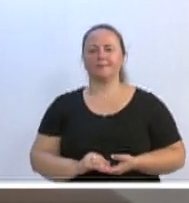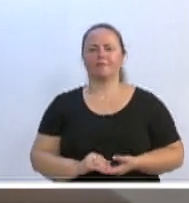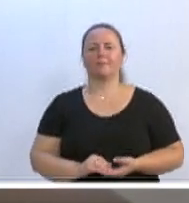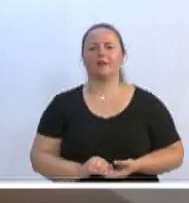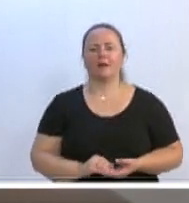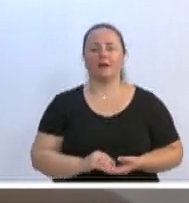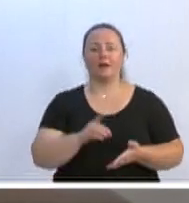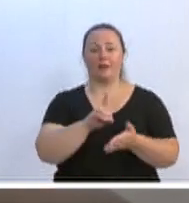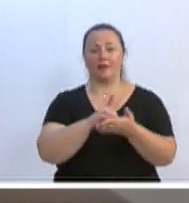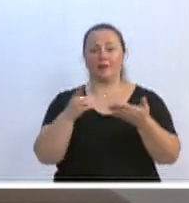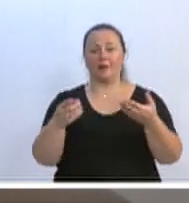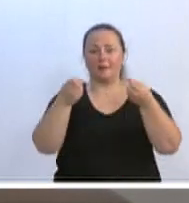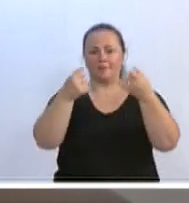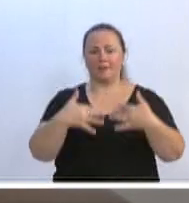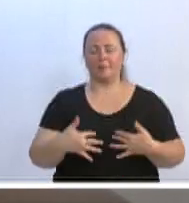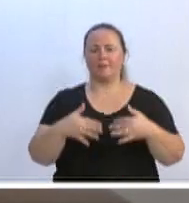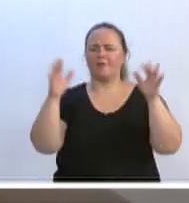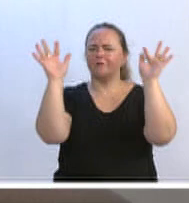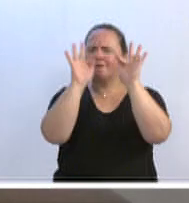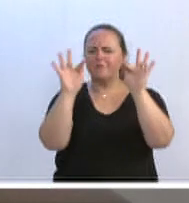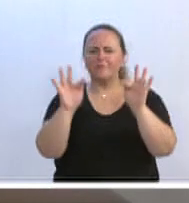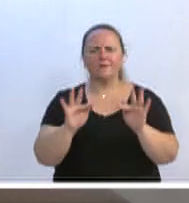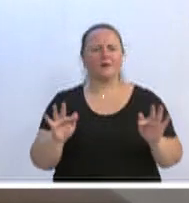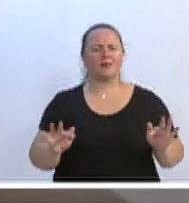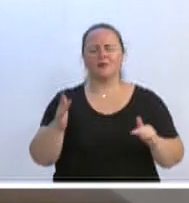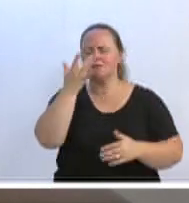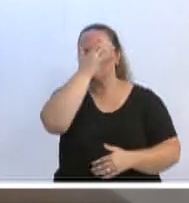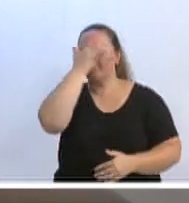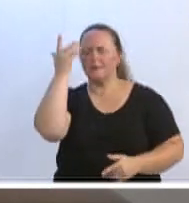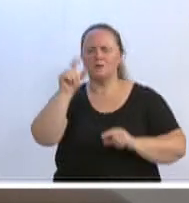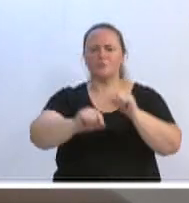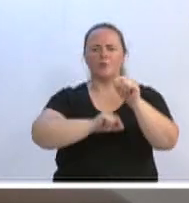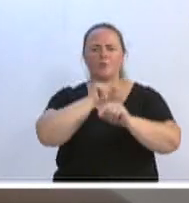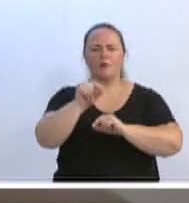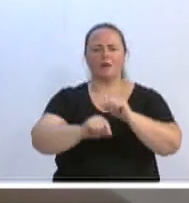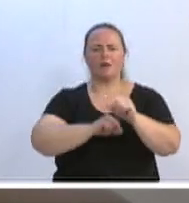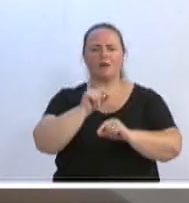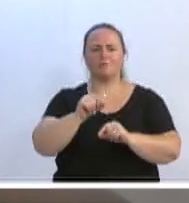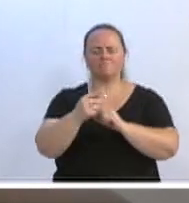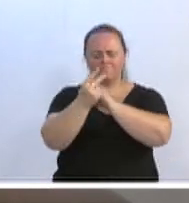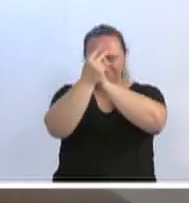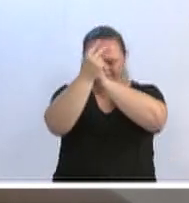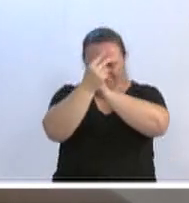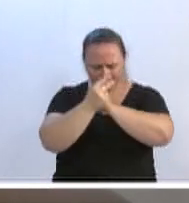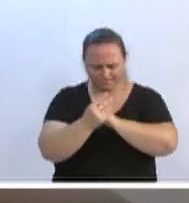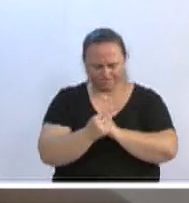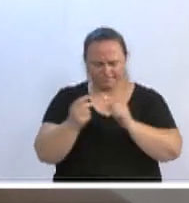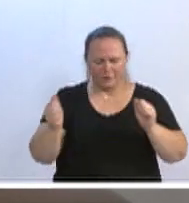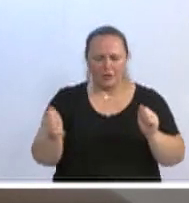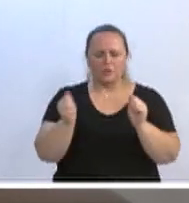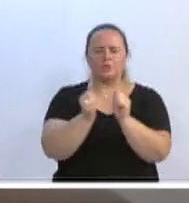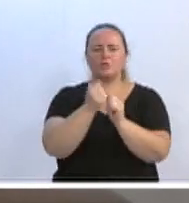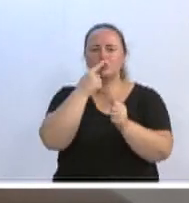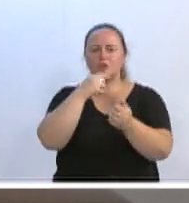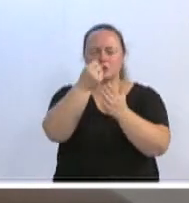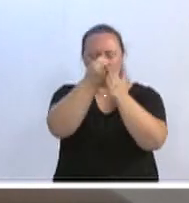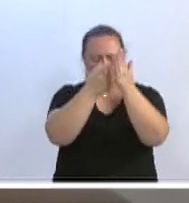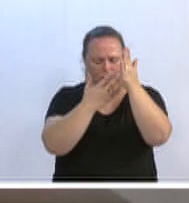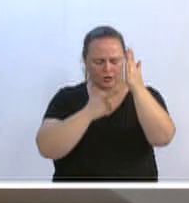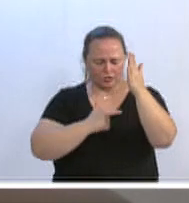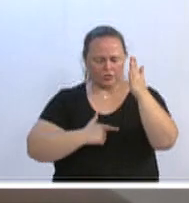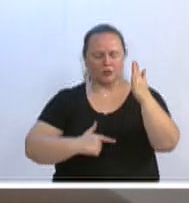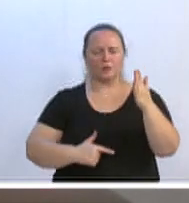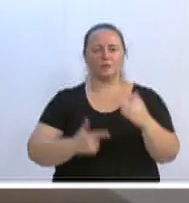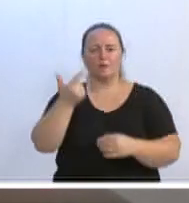bem-aventurados aqueles que lavam as suas vestiduras no sangue do Cordeiro, para que tenham direito